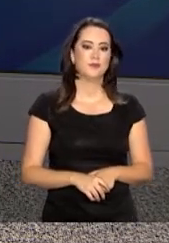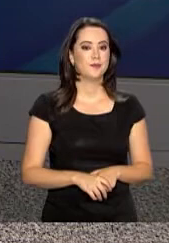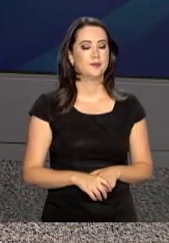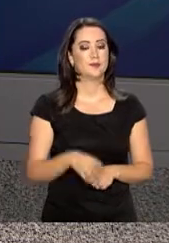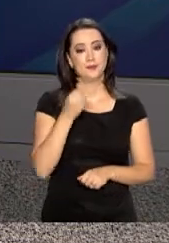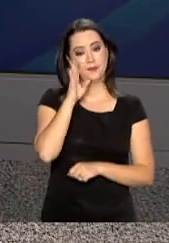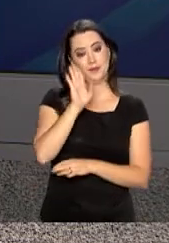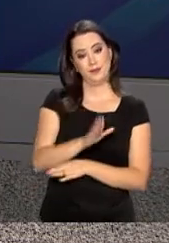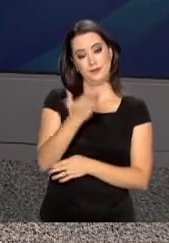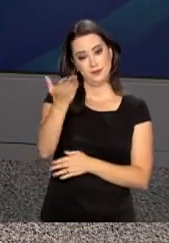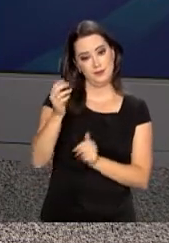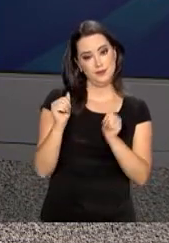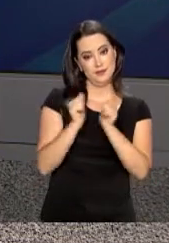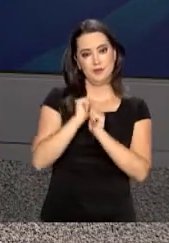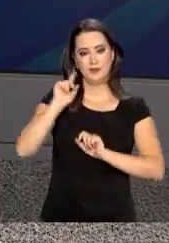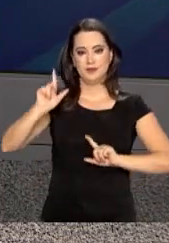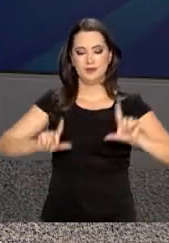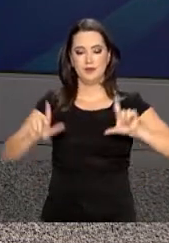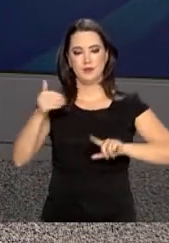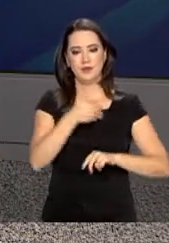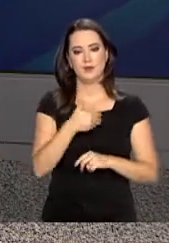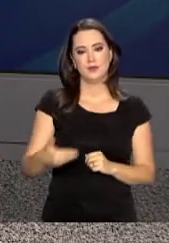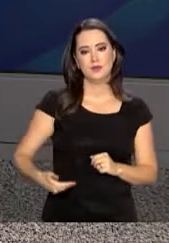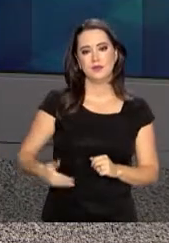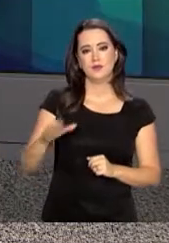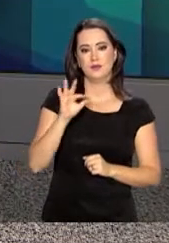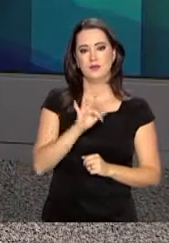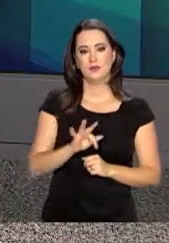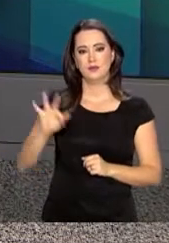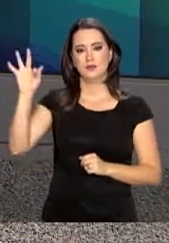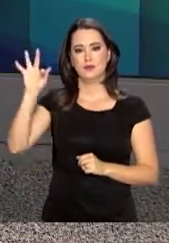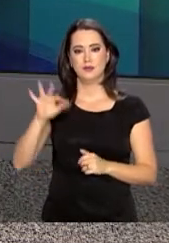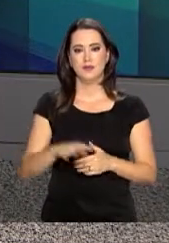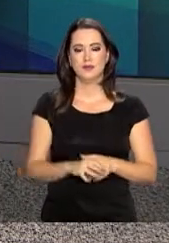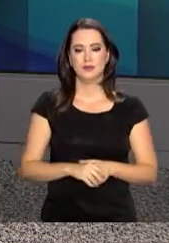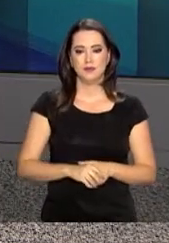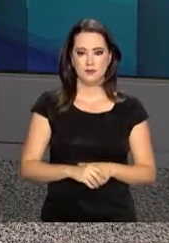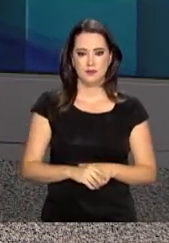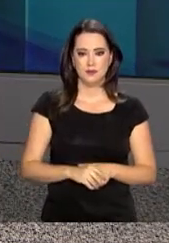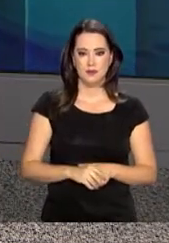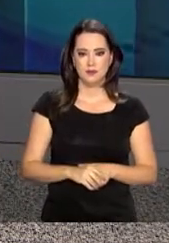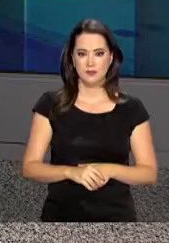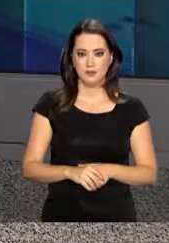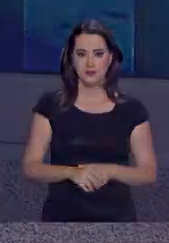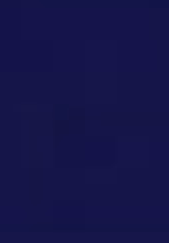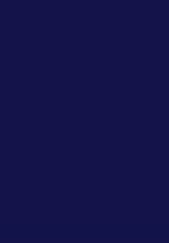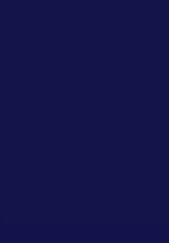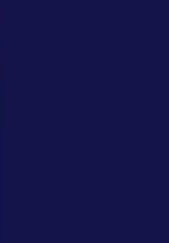61998678787. Uma boa tarde para você e continue com a gente aqui na NBR, a TV do Governo Federal.